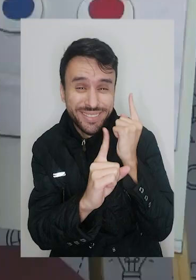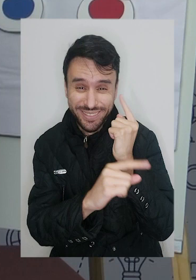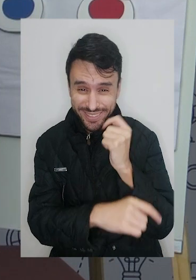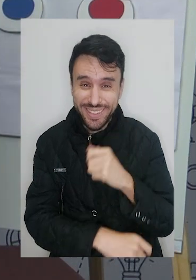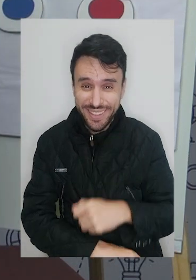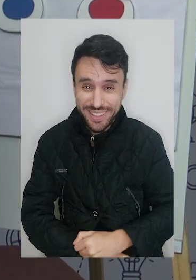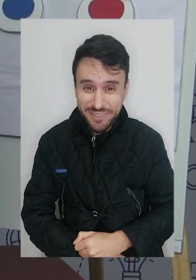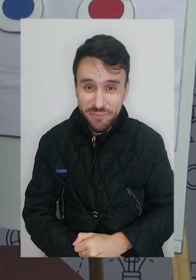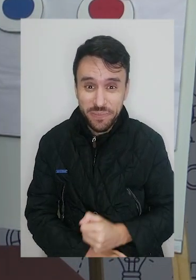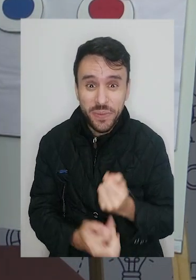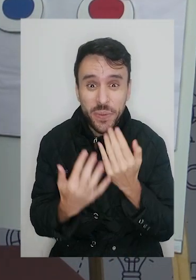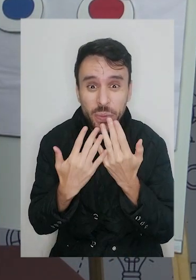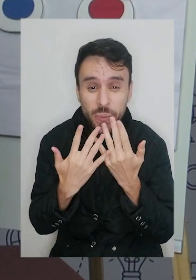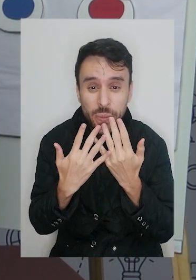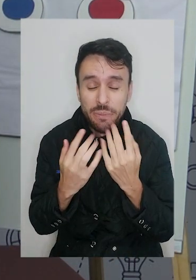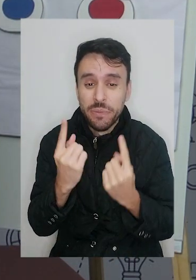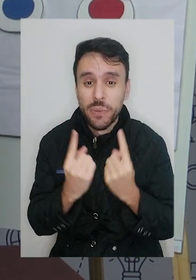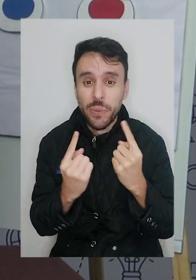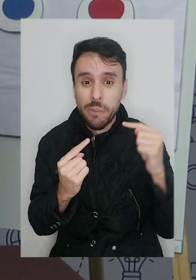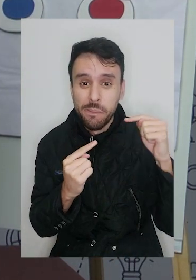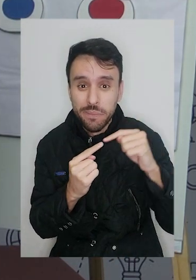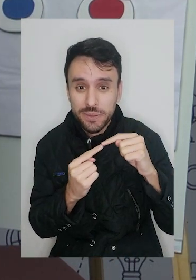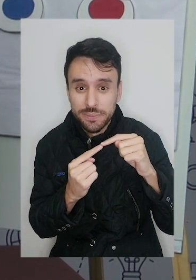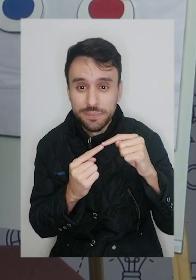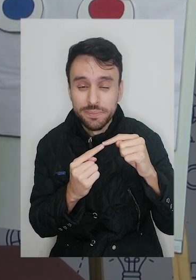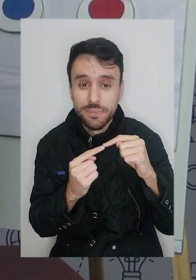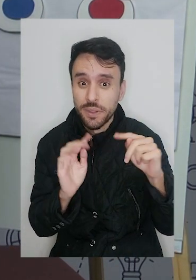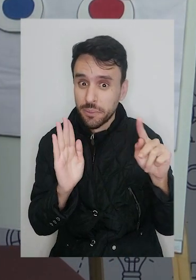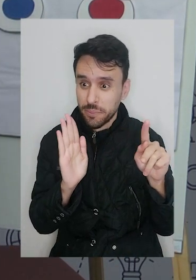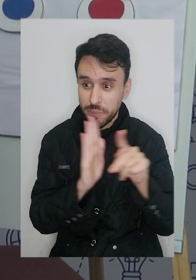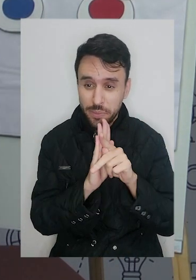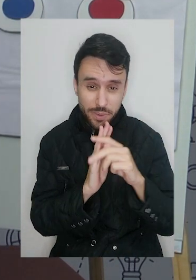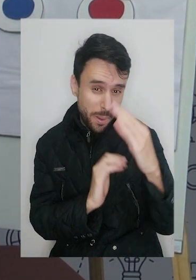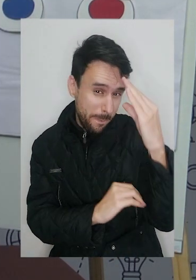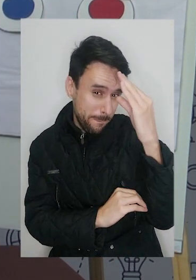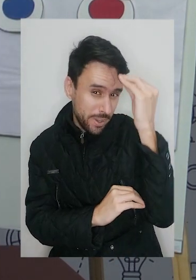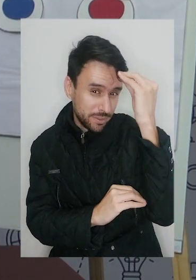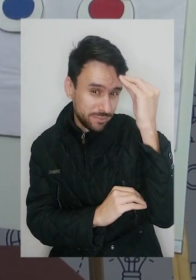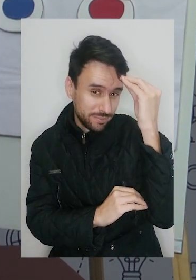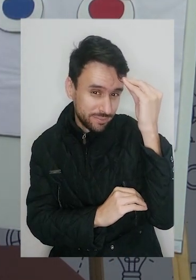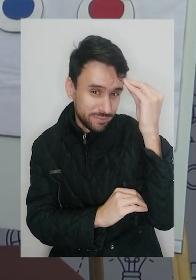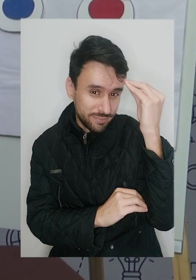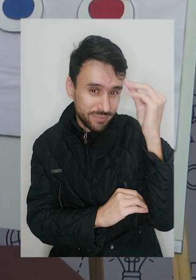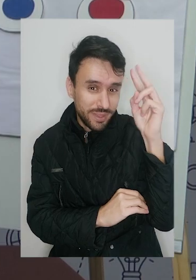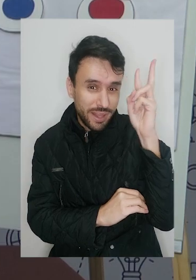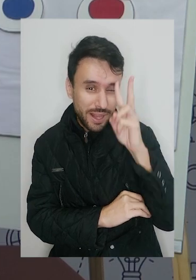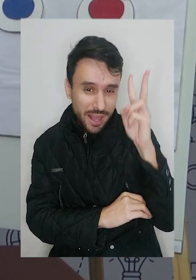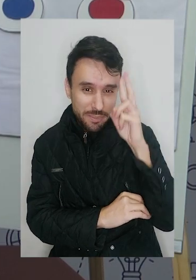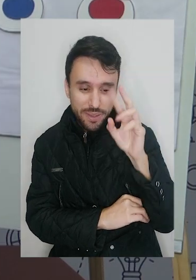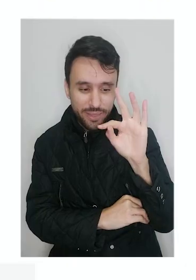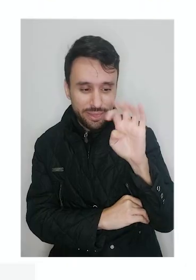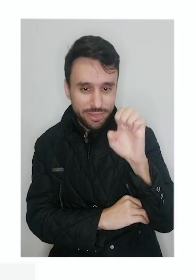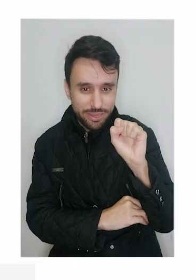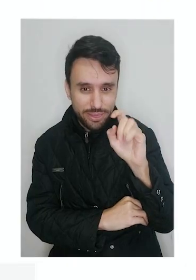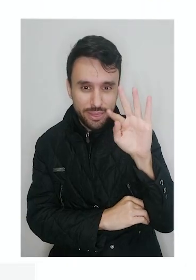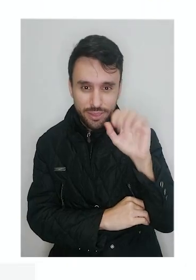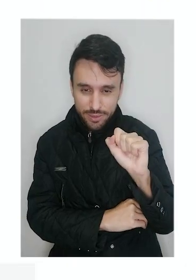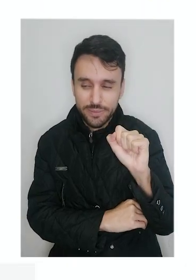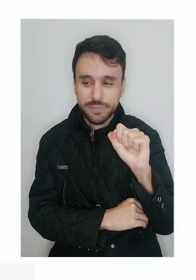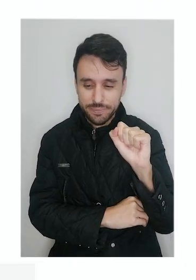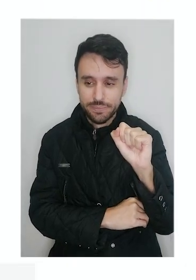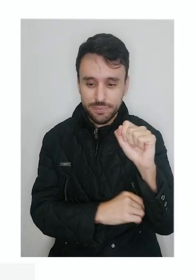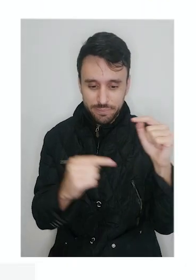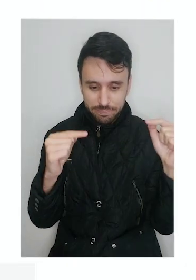Encontrei! Qual é esse termômetro? É o termômetro de testa, conhecido como termômetro de testa, né? Mas é o termômetro